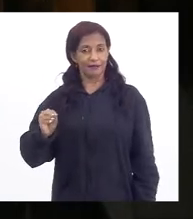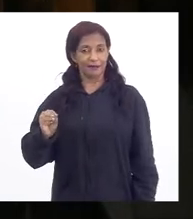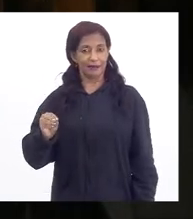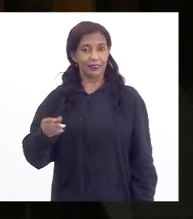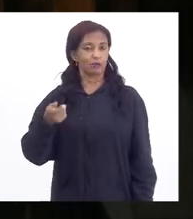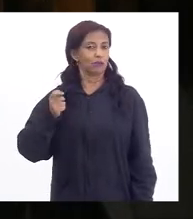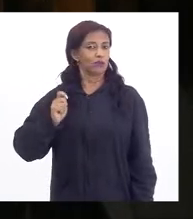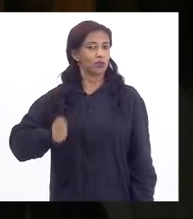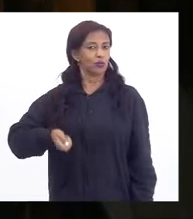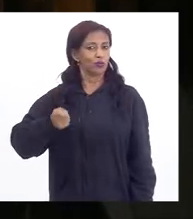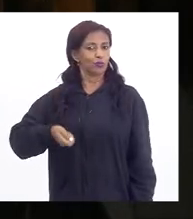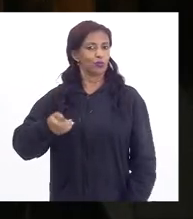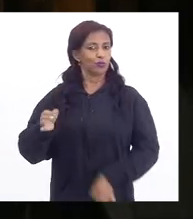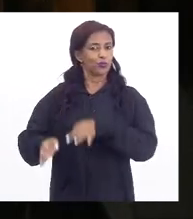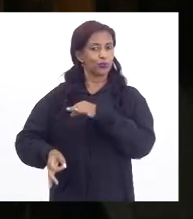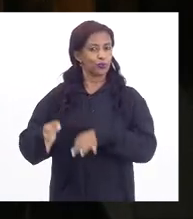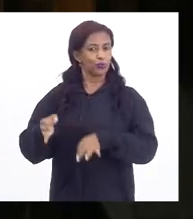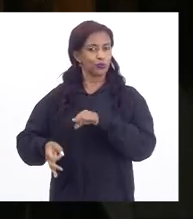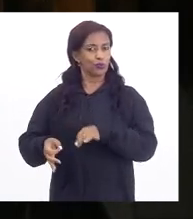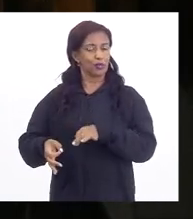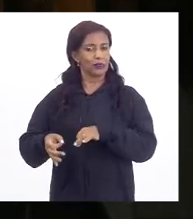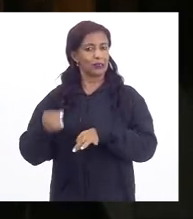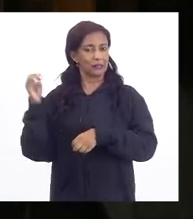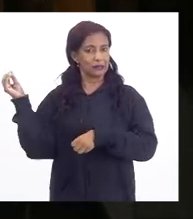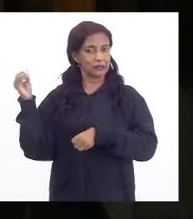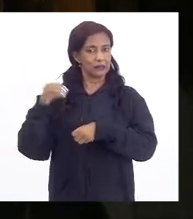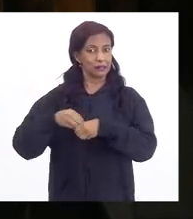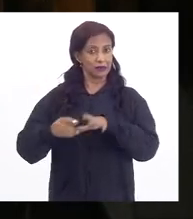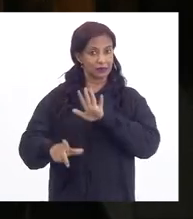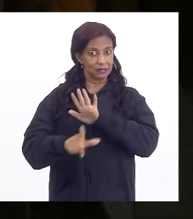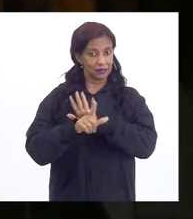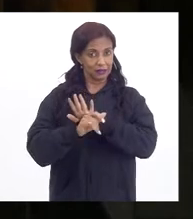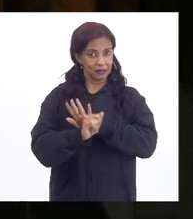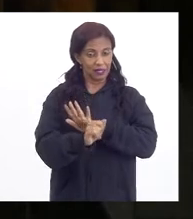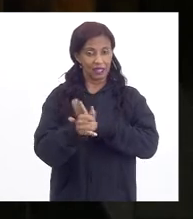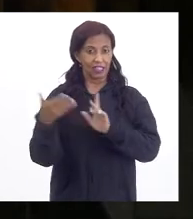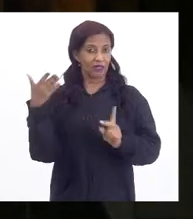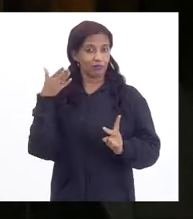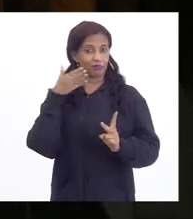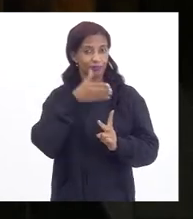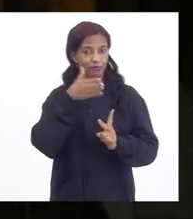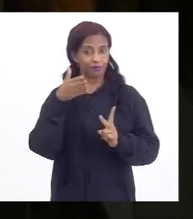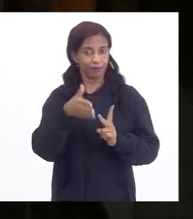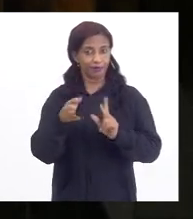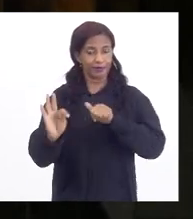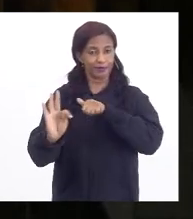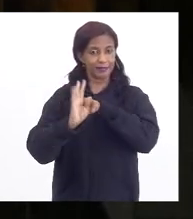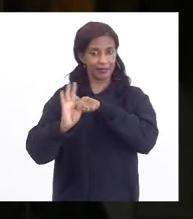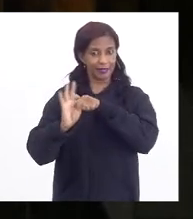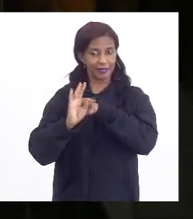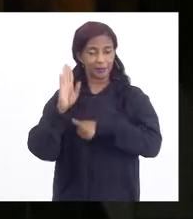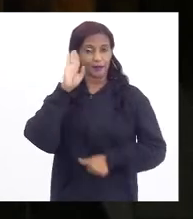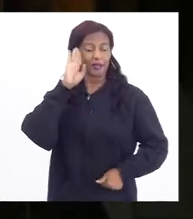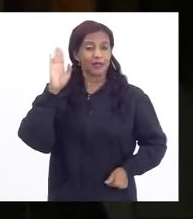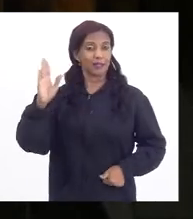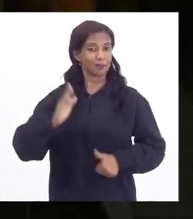Contas está respaldado em indicadores técnicos